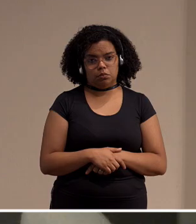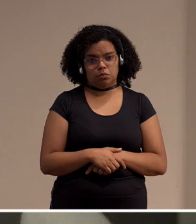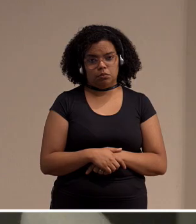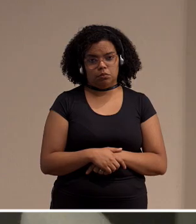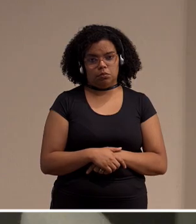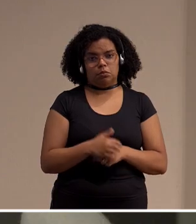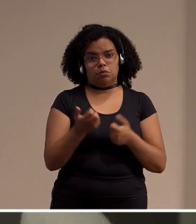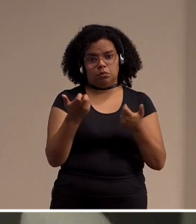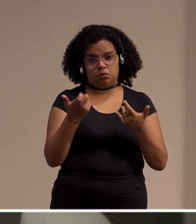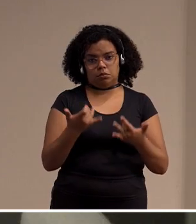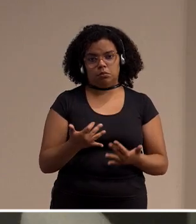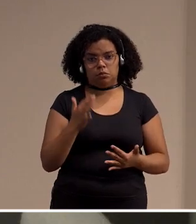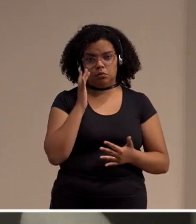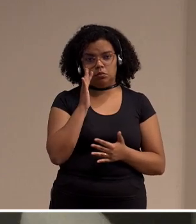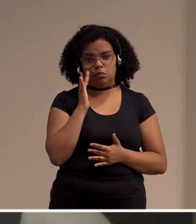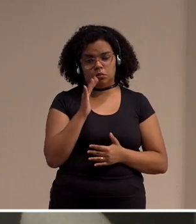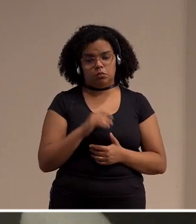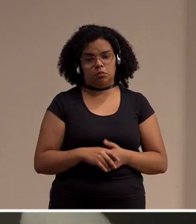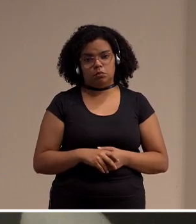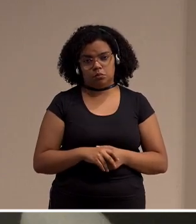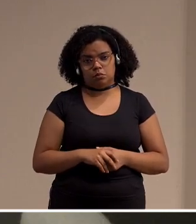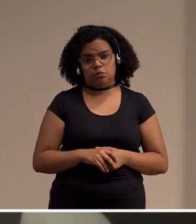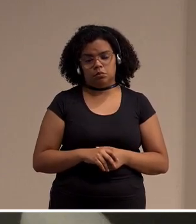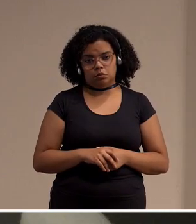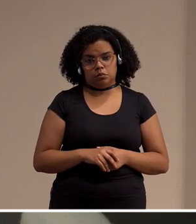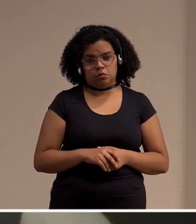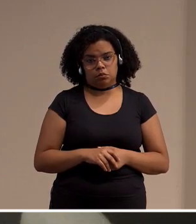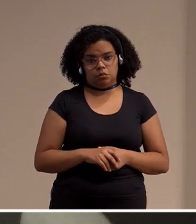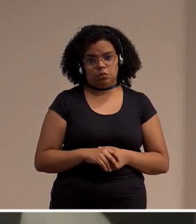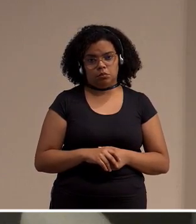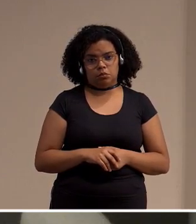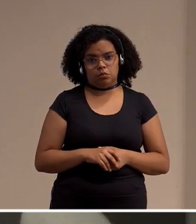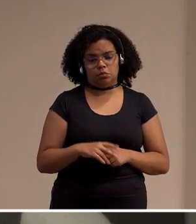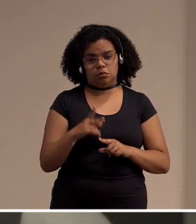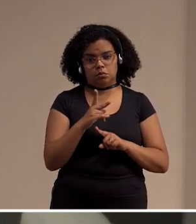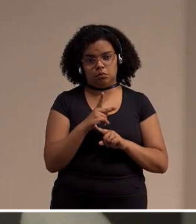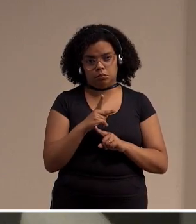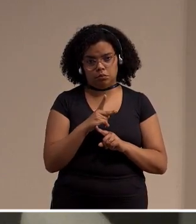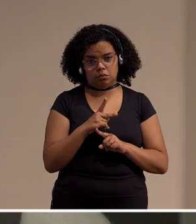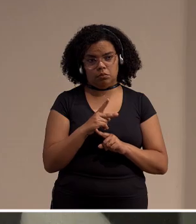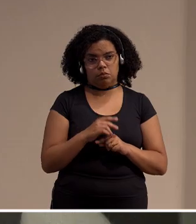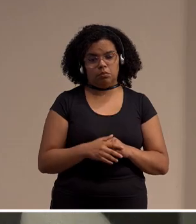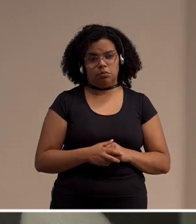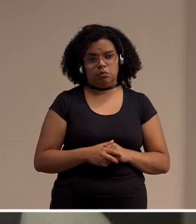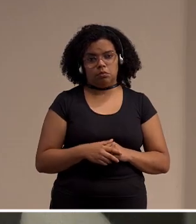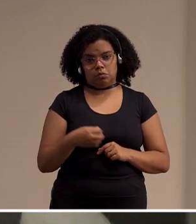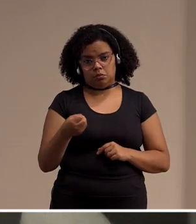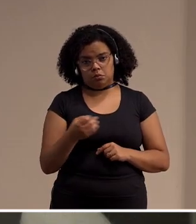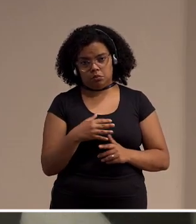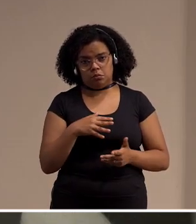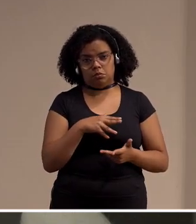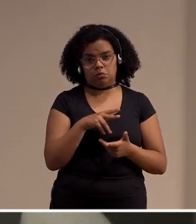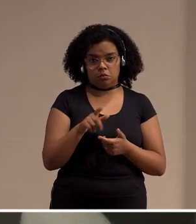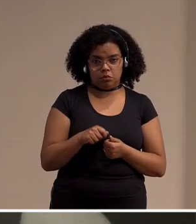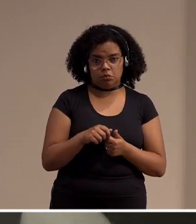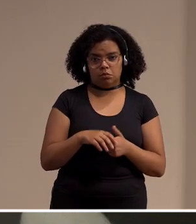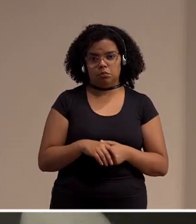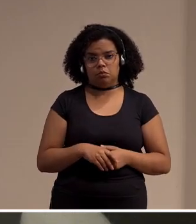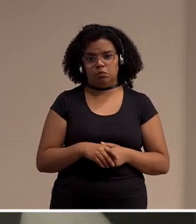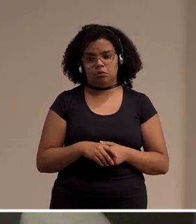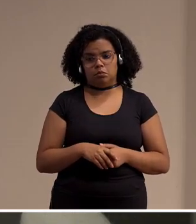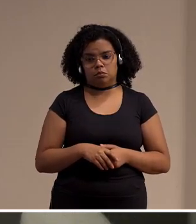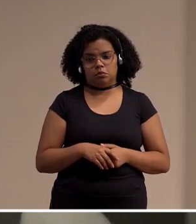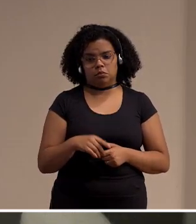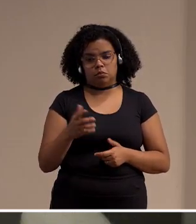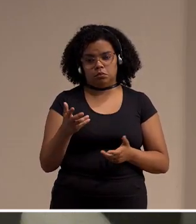da ficção imaginativa, da ficção que procura novos mundos, que procura trabalhar